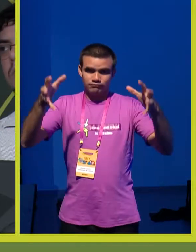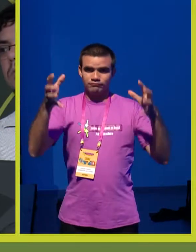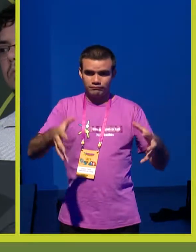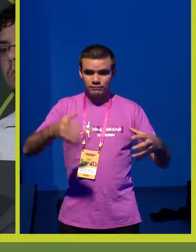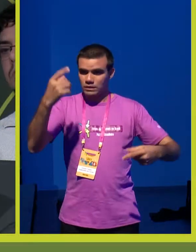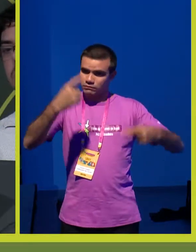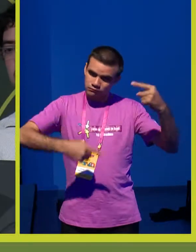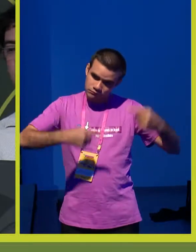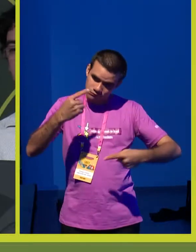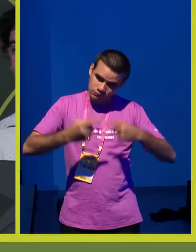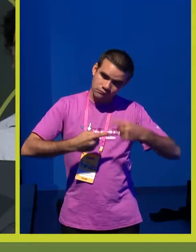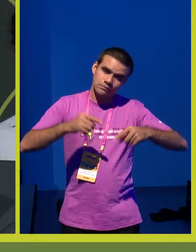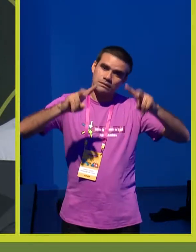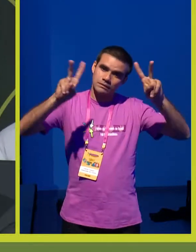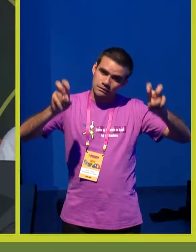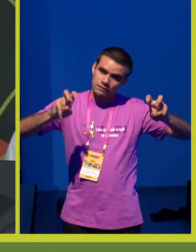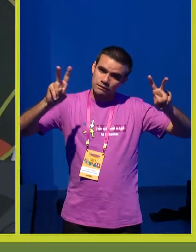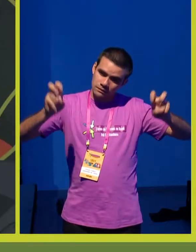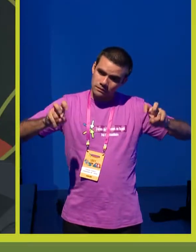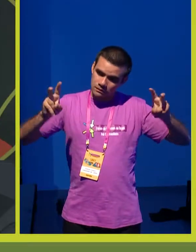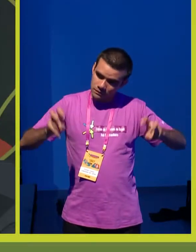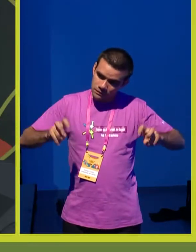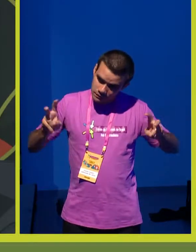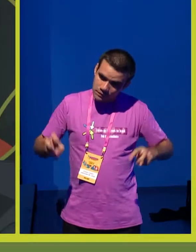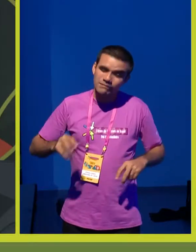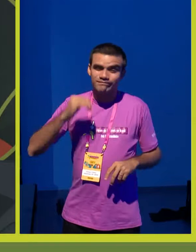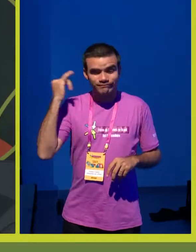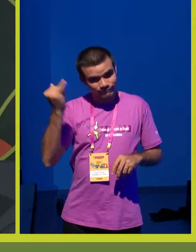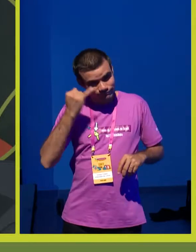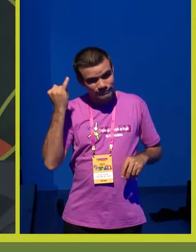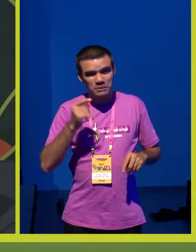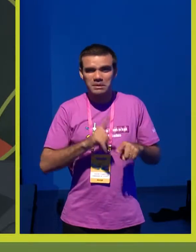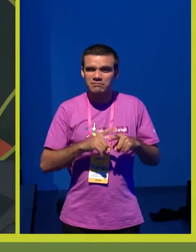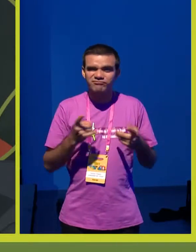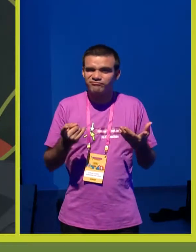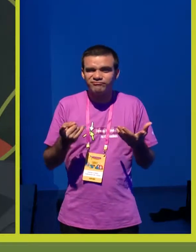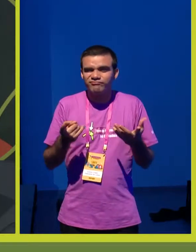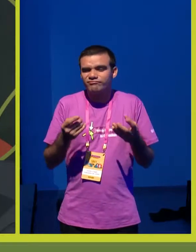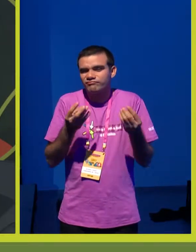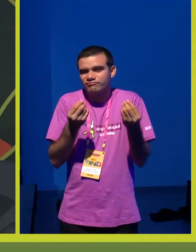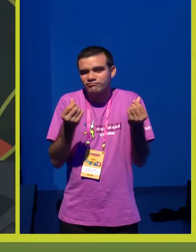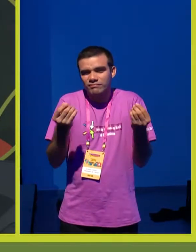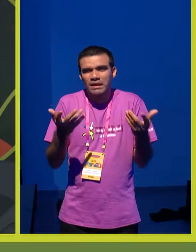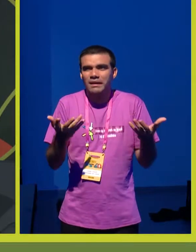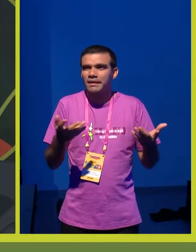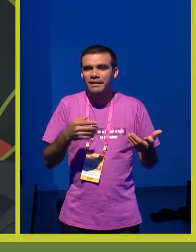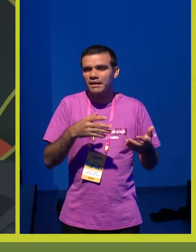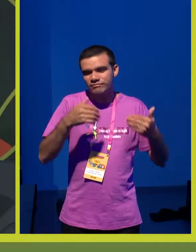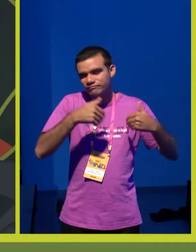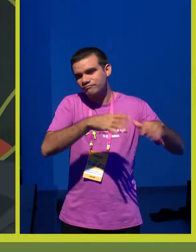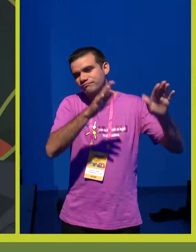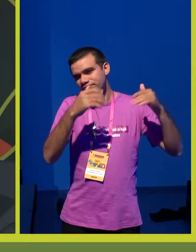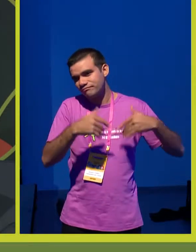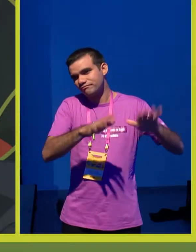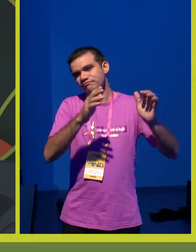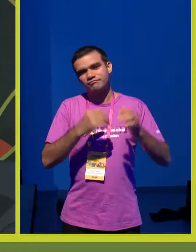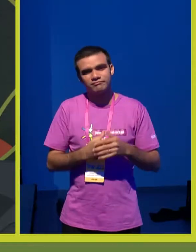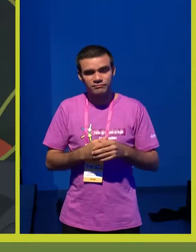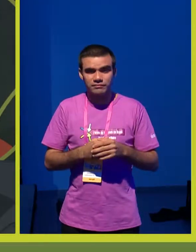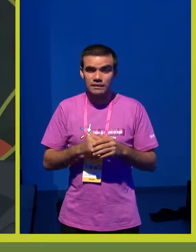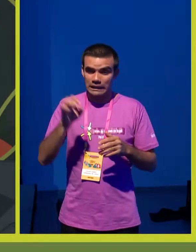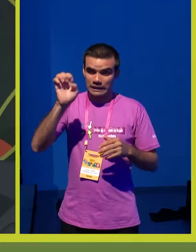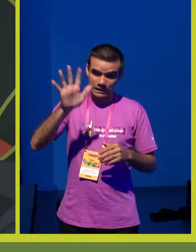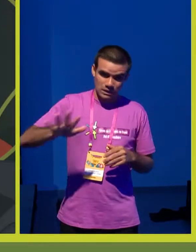essas questões porque essas questões ainda no Brasil são muito mal discutidas na Europa se avançou